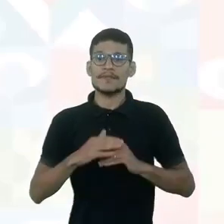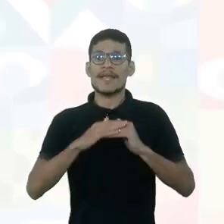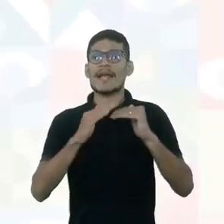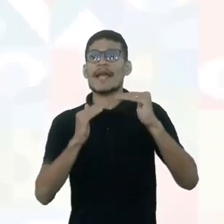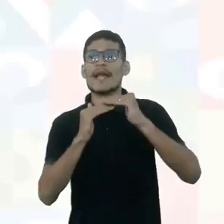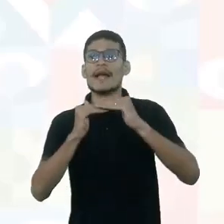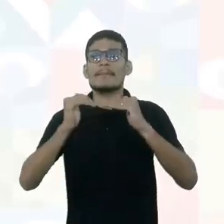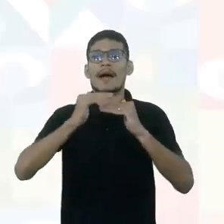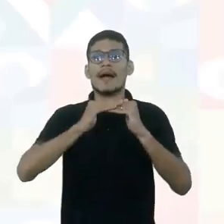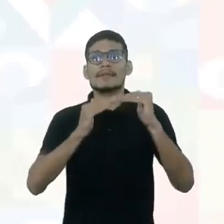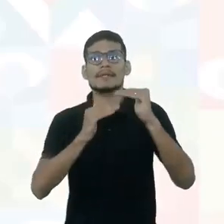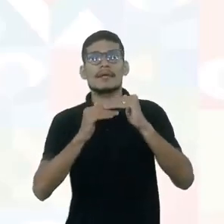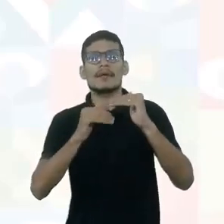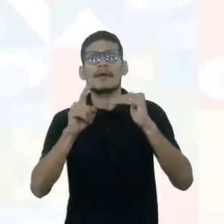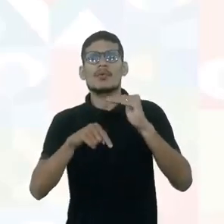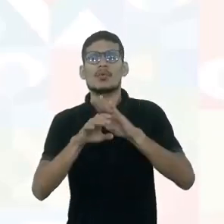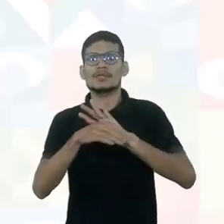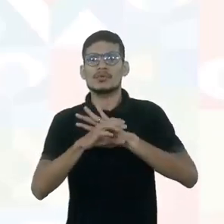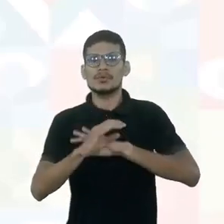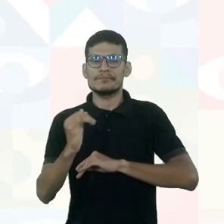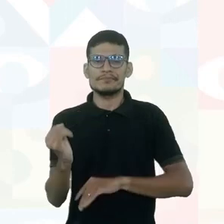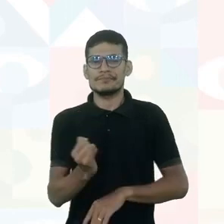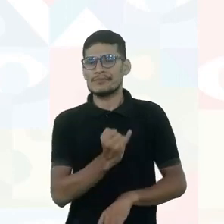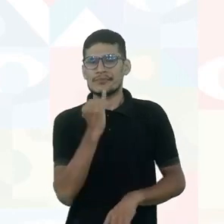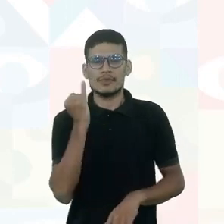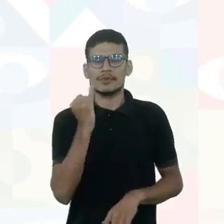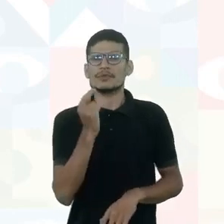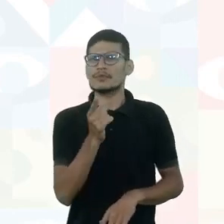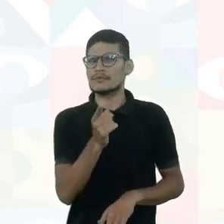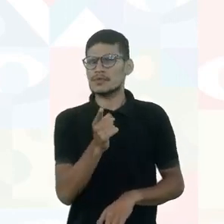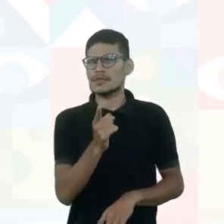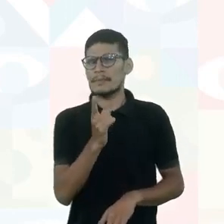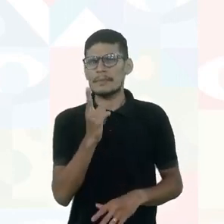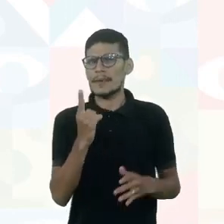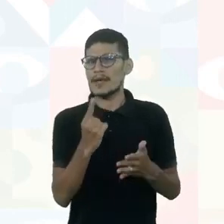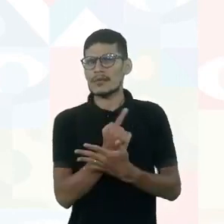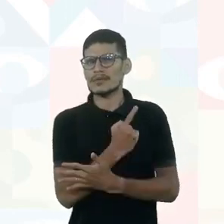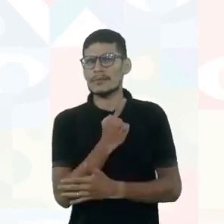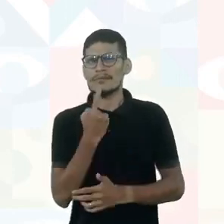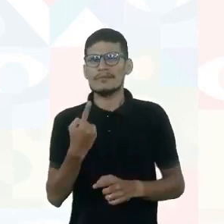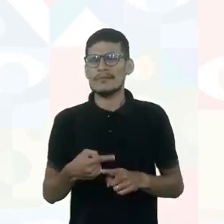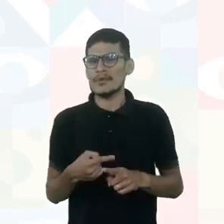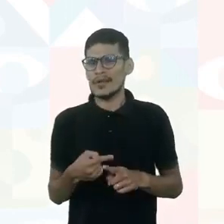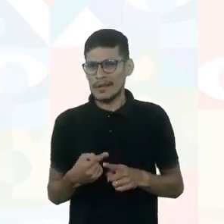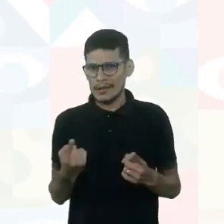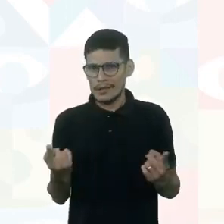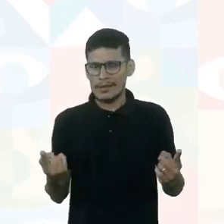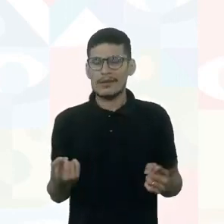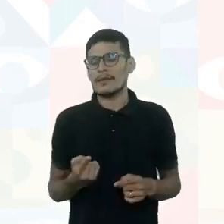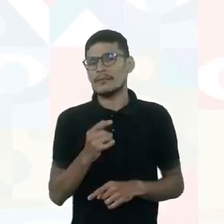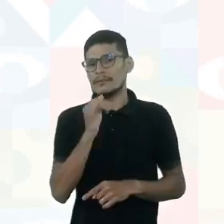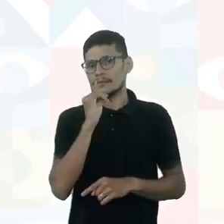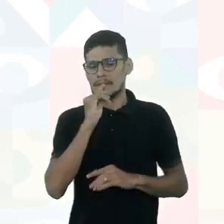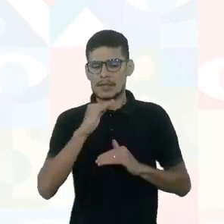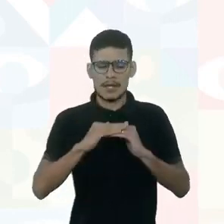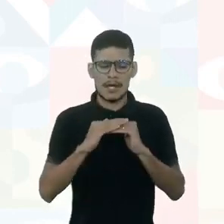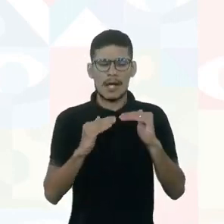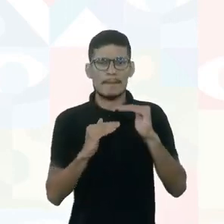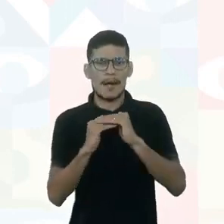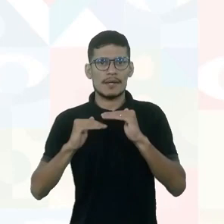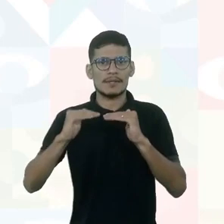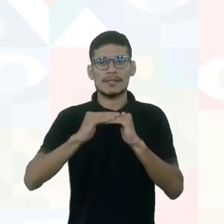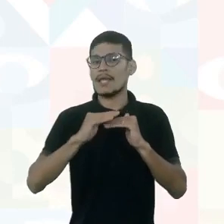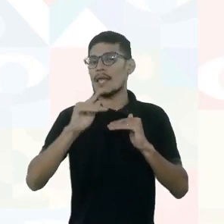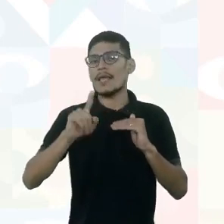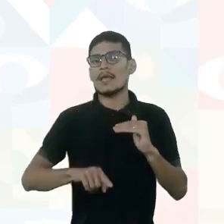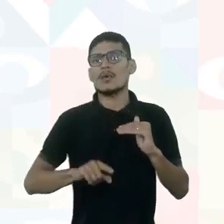Camadas é um conceito muito importante. Você vai dizer assim, por que, professora? Vamos dizer assim, camadas é algo que